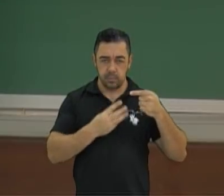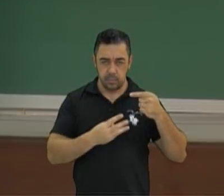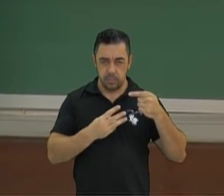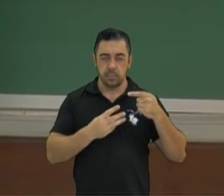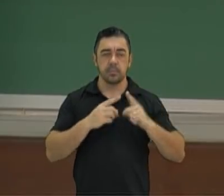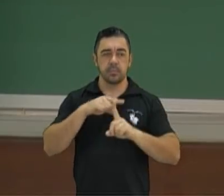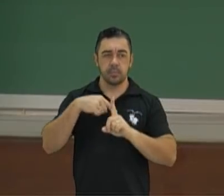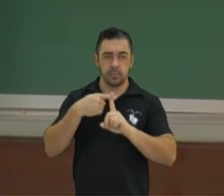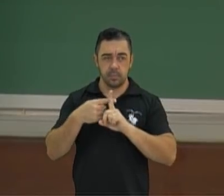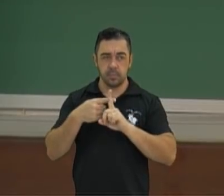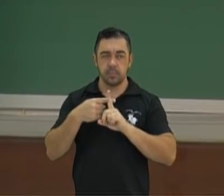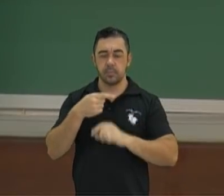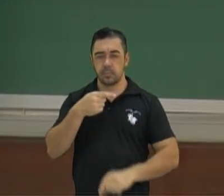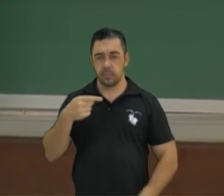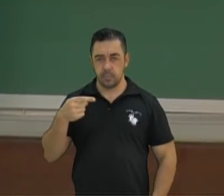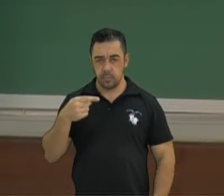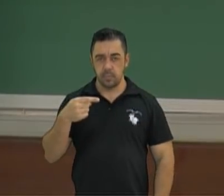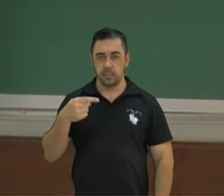terços